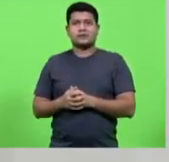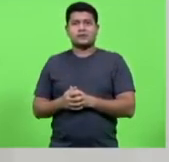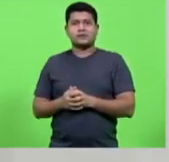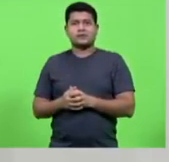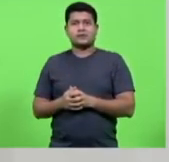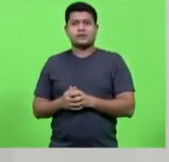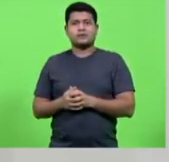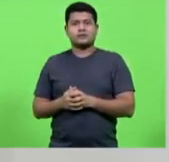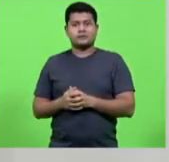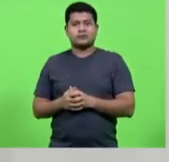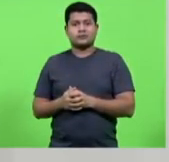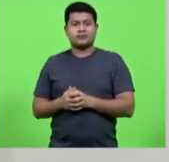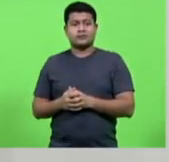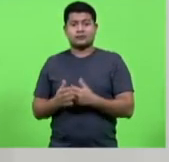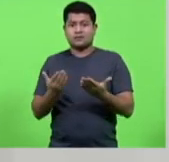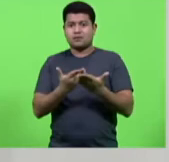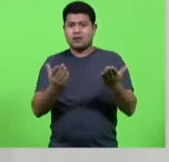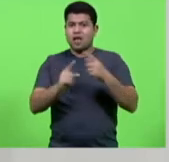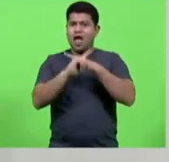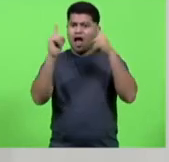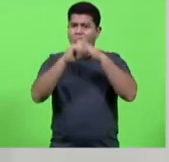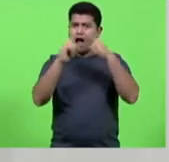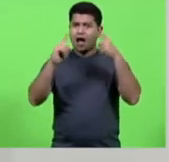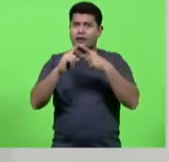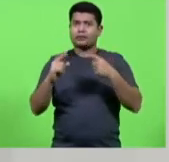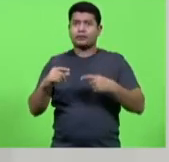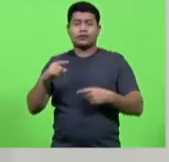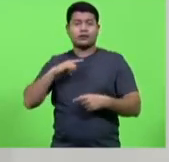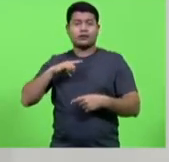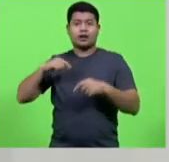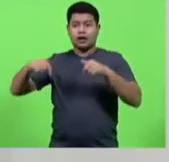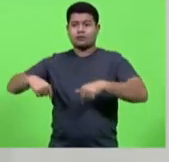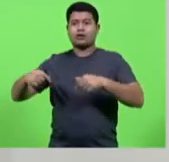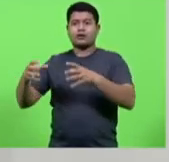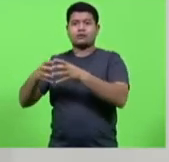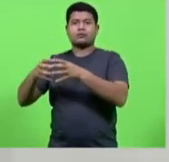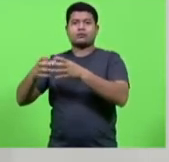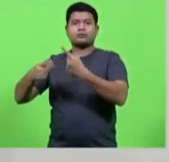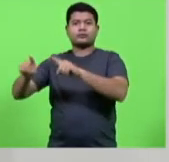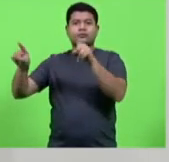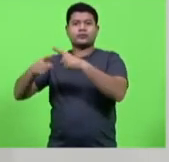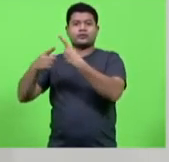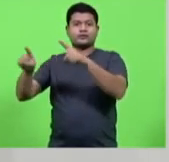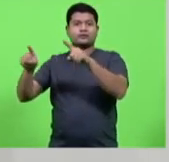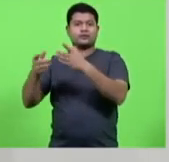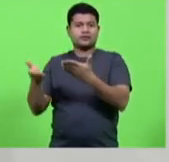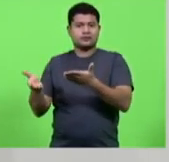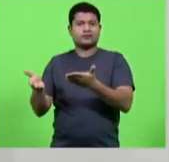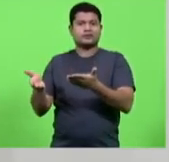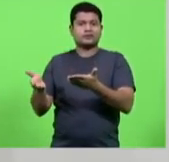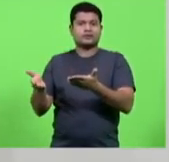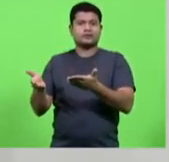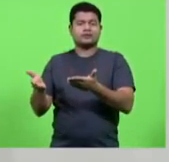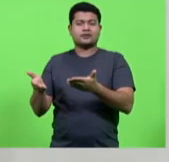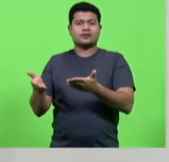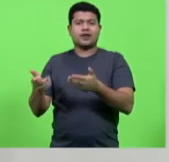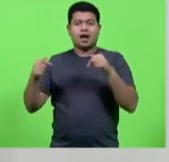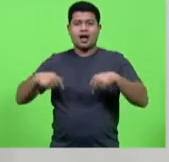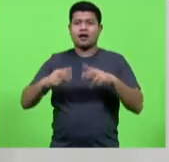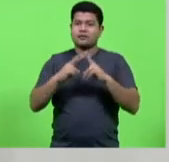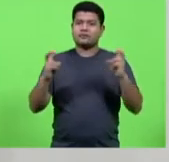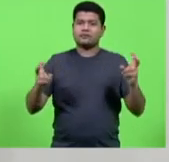Tá? Então não reclamem de efetivo. Tem banda aqui em Florianópolis, banda de música. Tá?